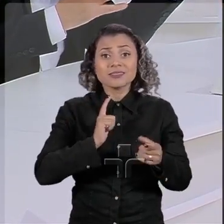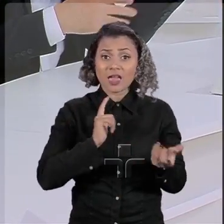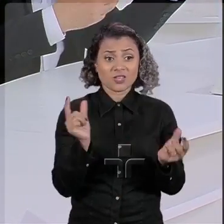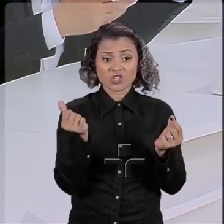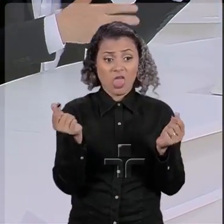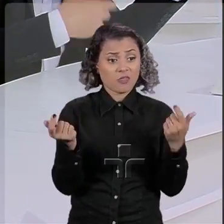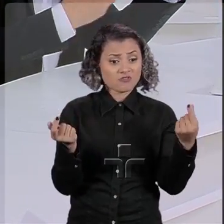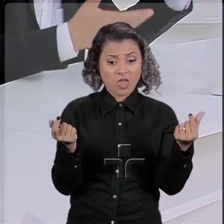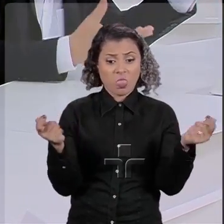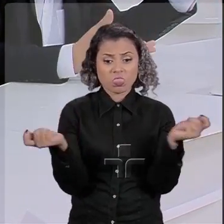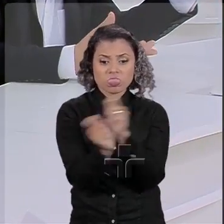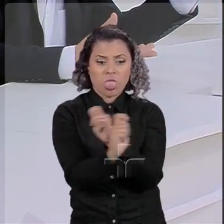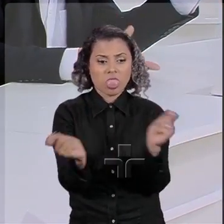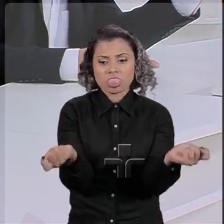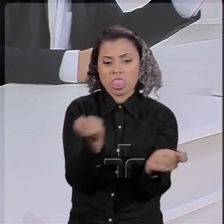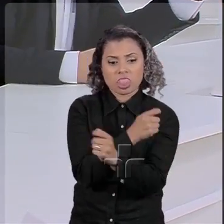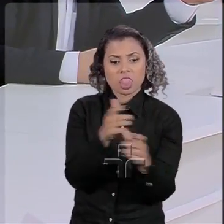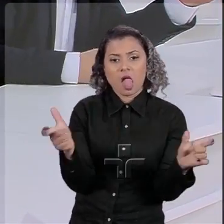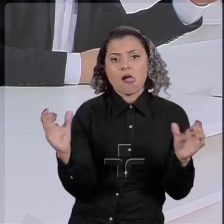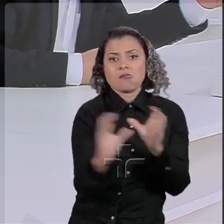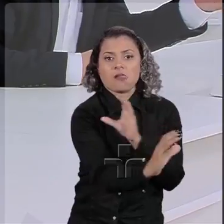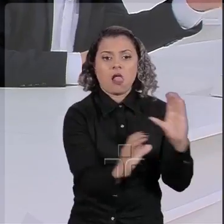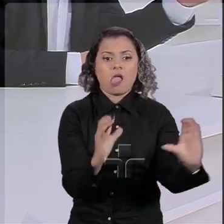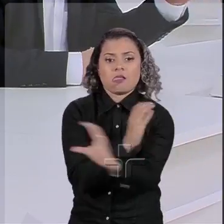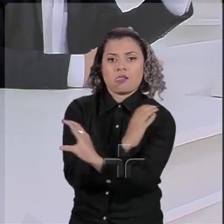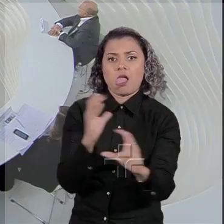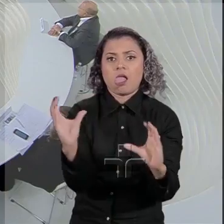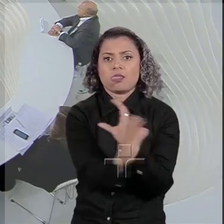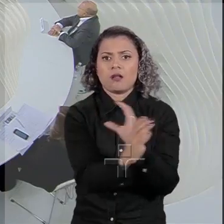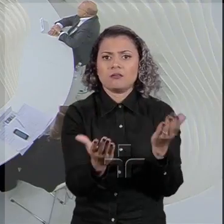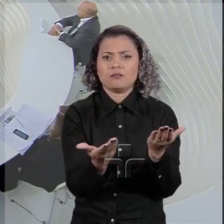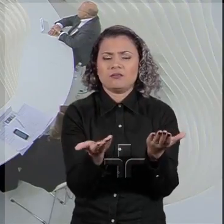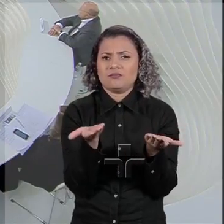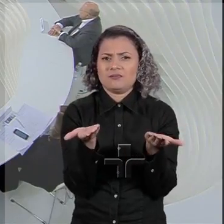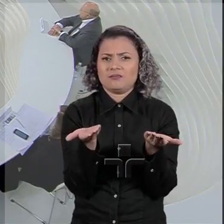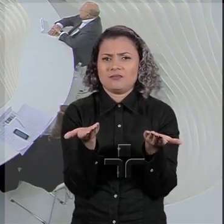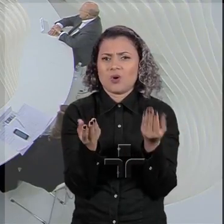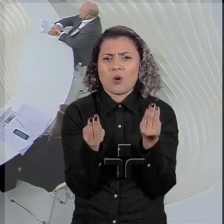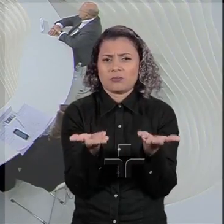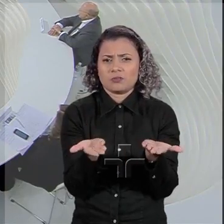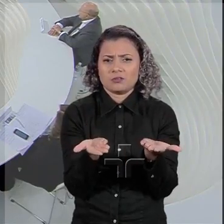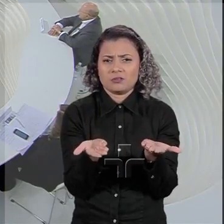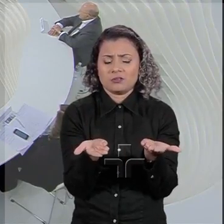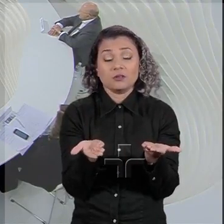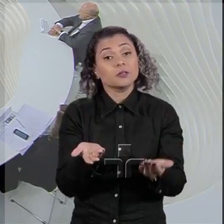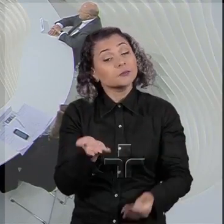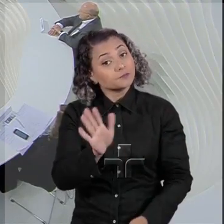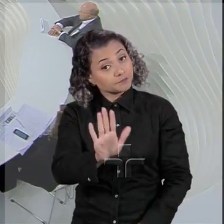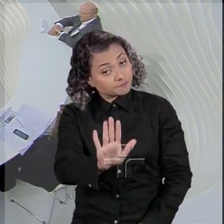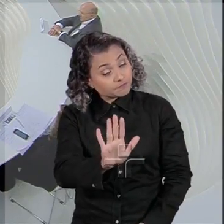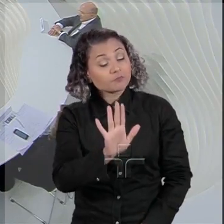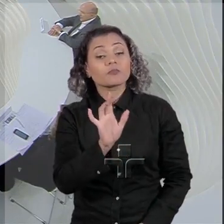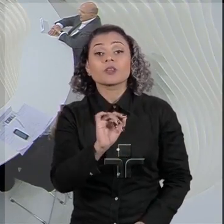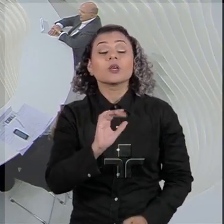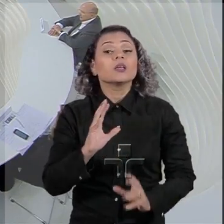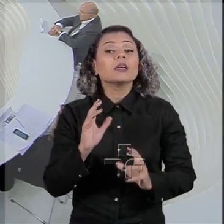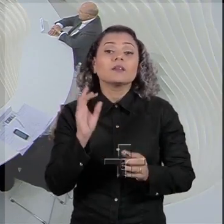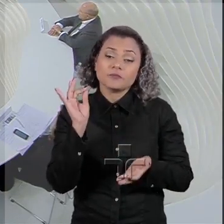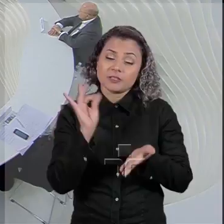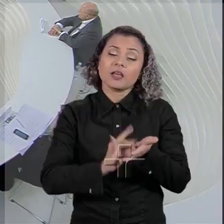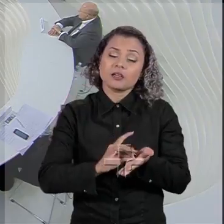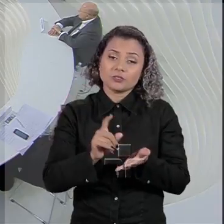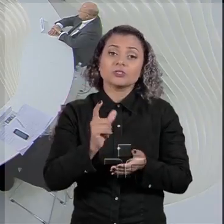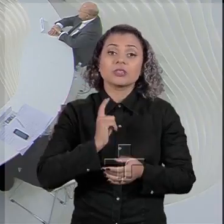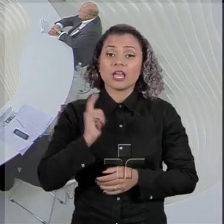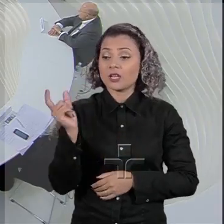renda interna. De regiões pobres para regiões ricas. De regiões, exatamente. Tem de tudo que é indesejável isso. E